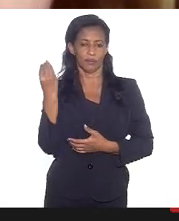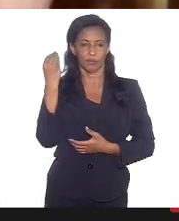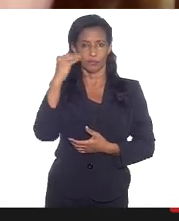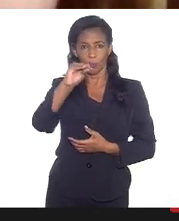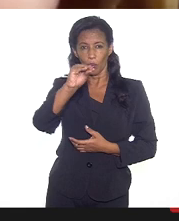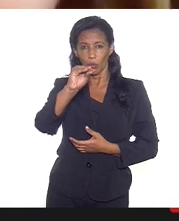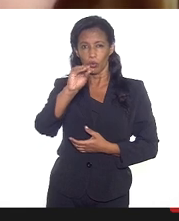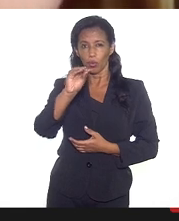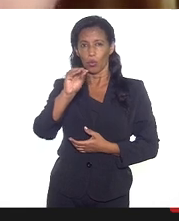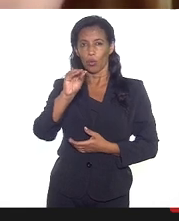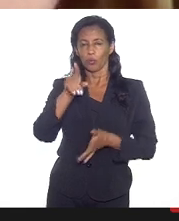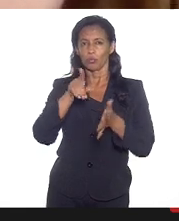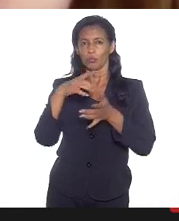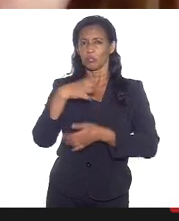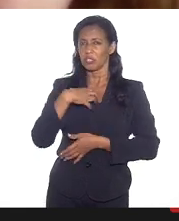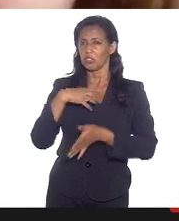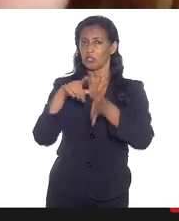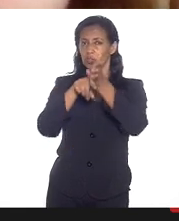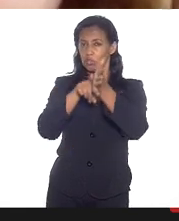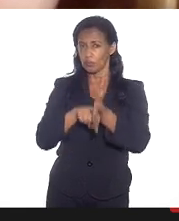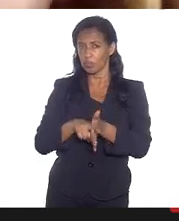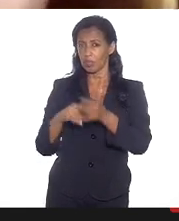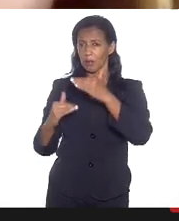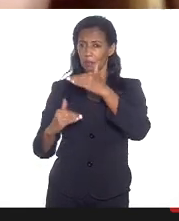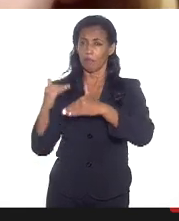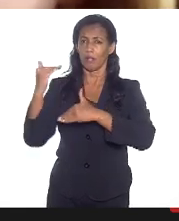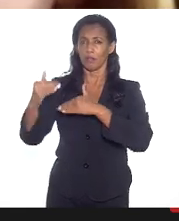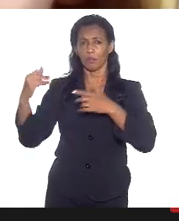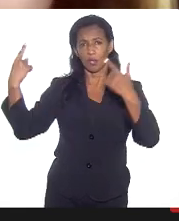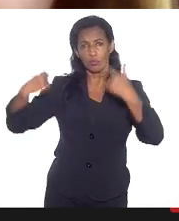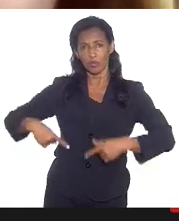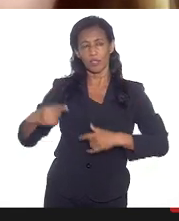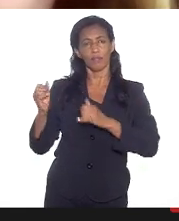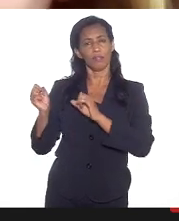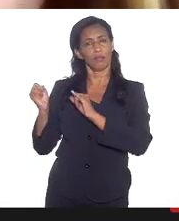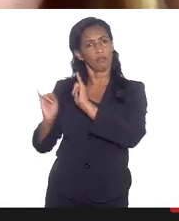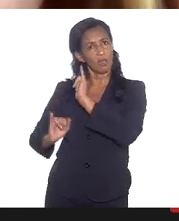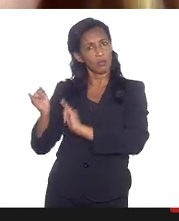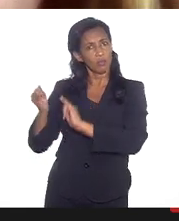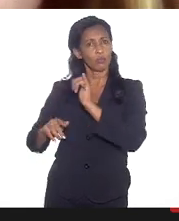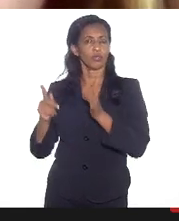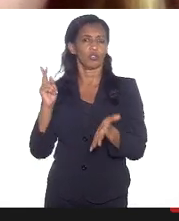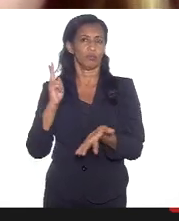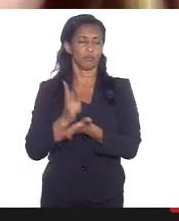no sentido de pesquisas para superar os desafios da indústria mesmo, né? E